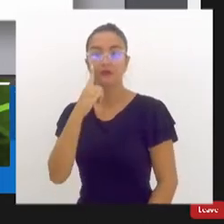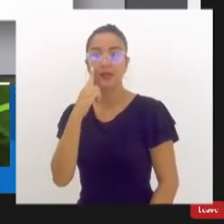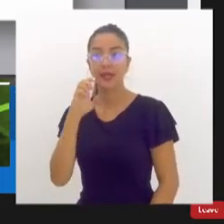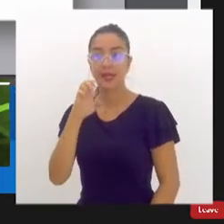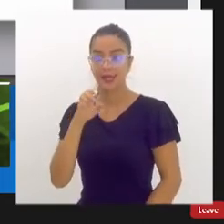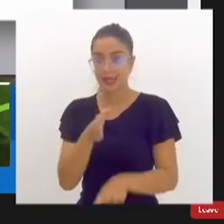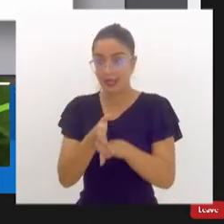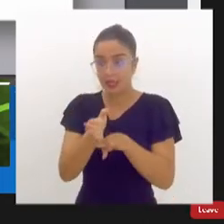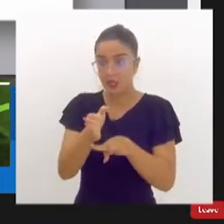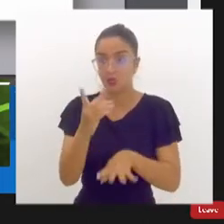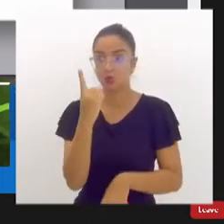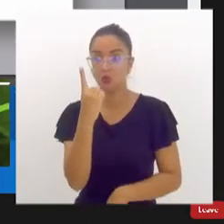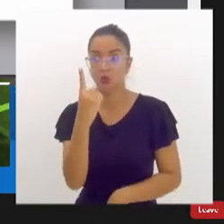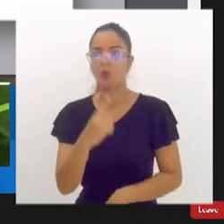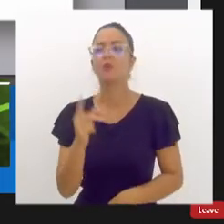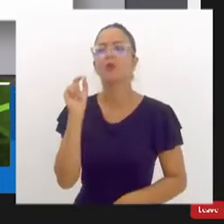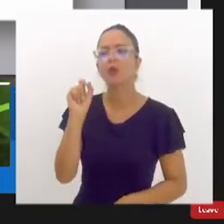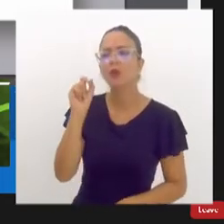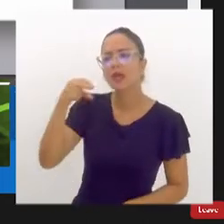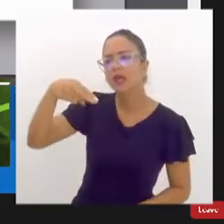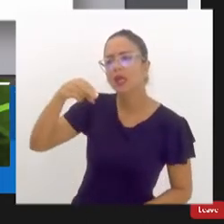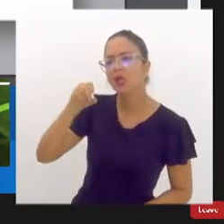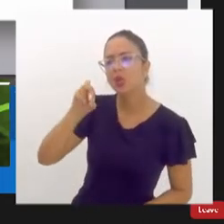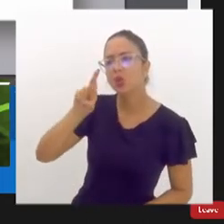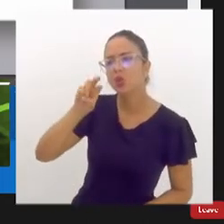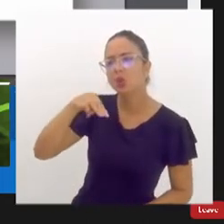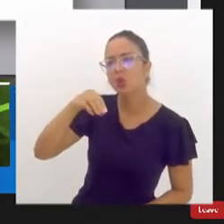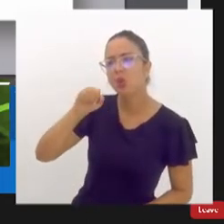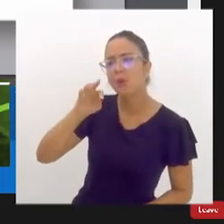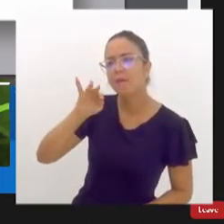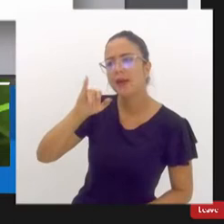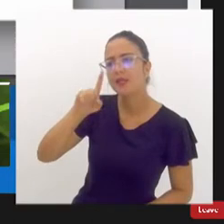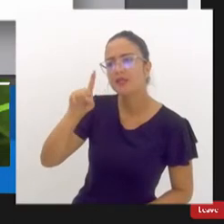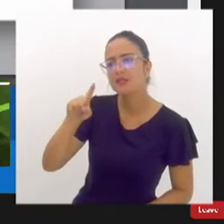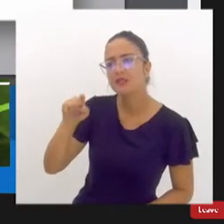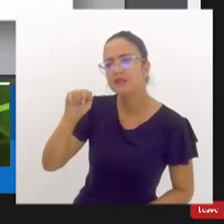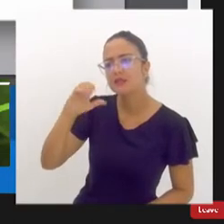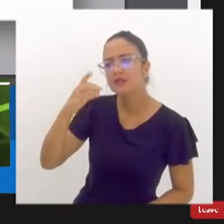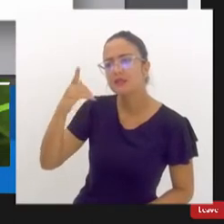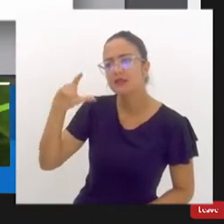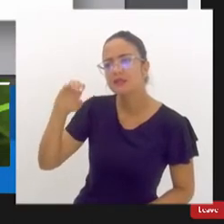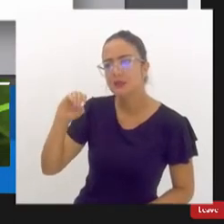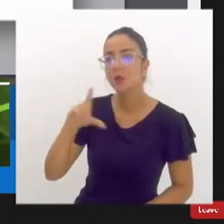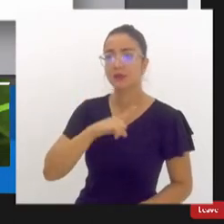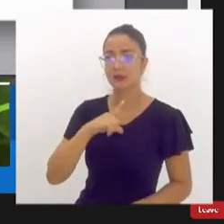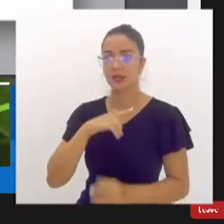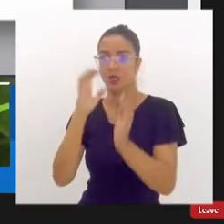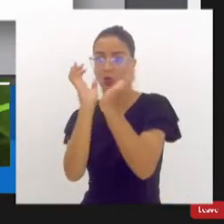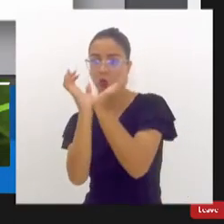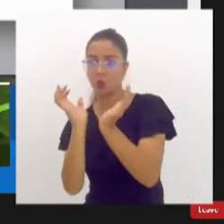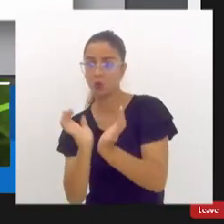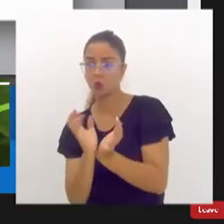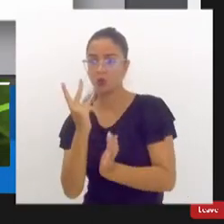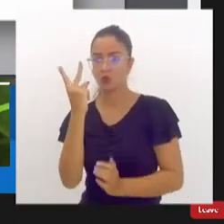normatização, e a normatização ela vai estar dividida em dois grupos. Primeiro, as deliberações, em